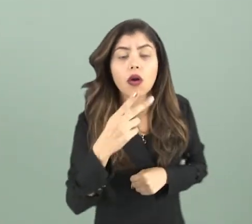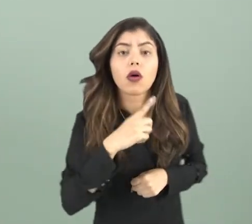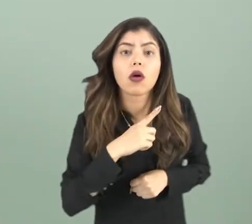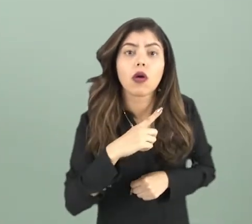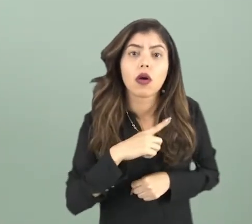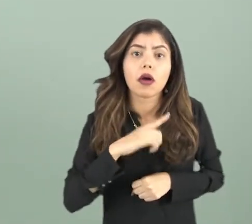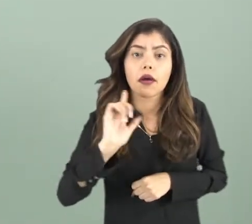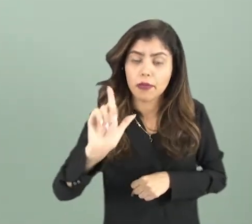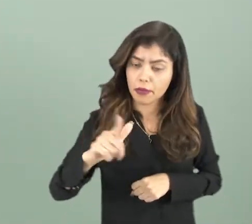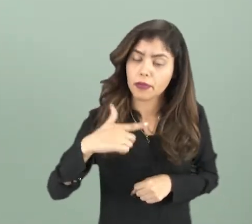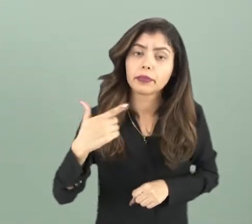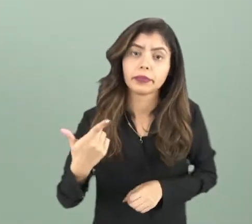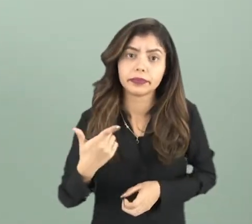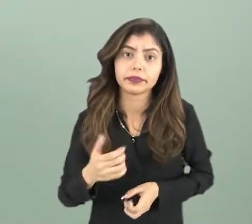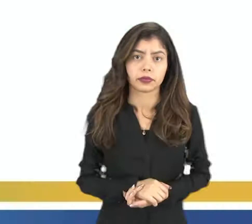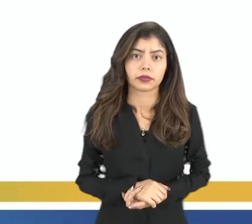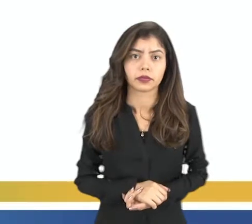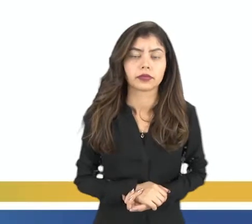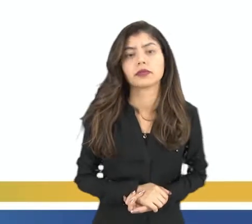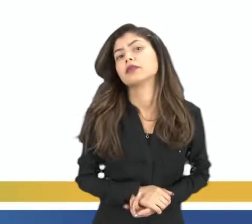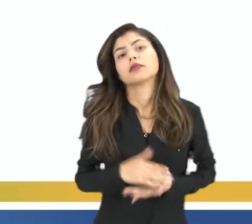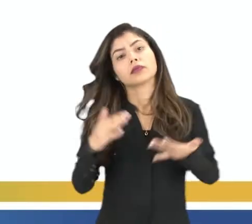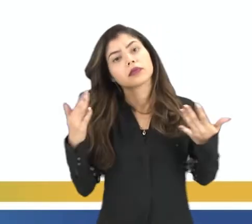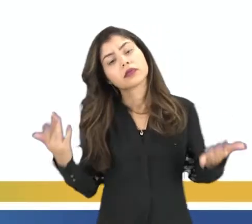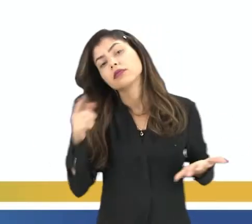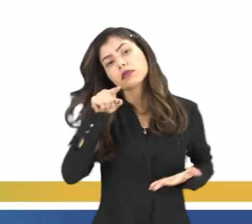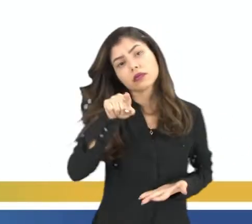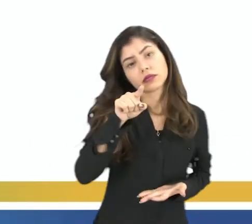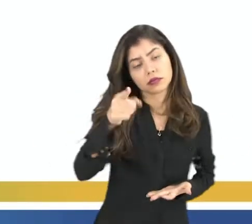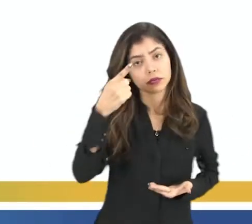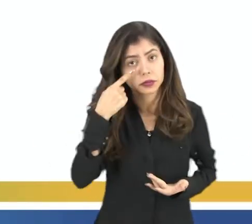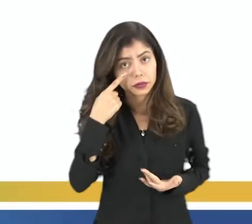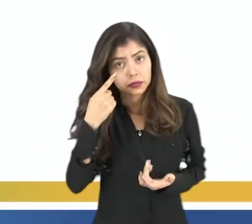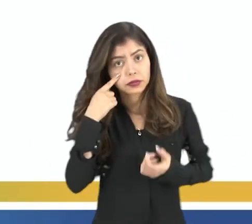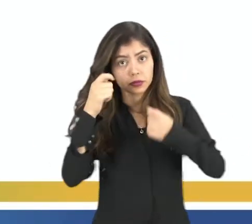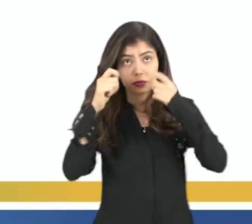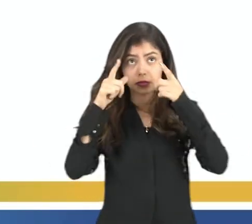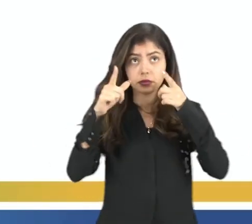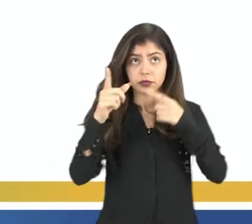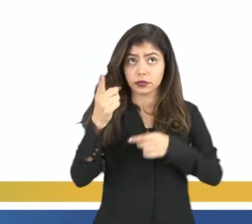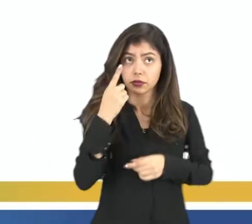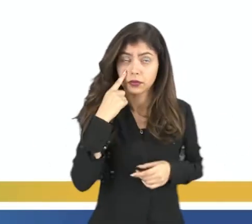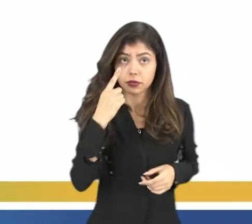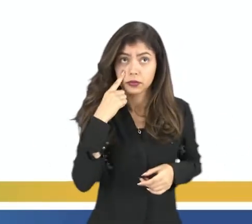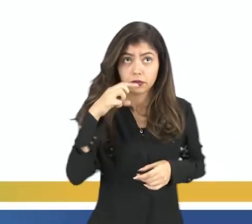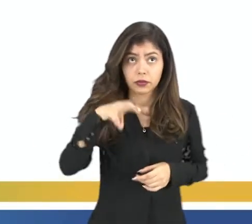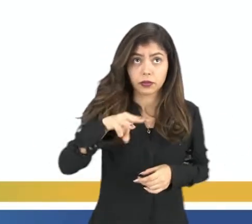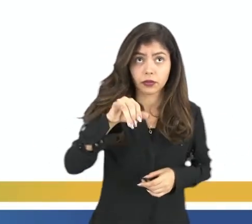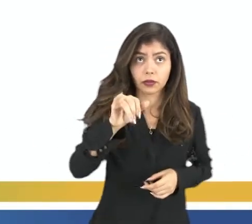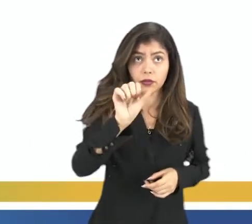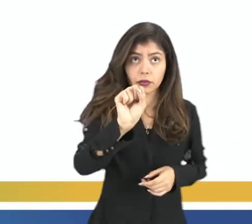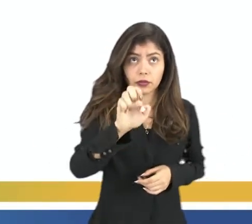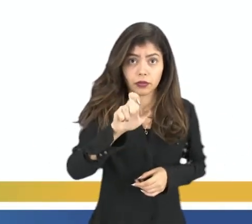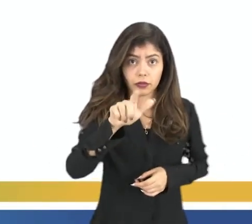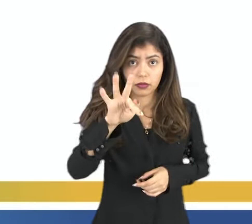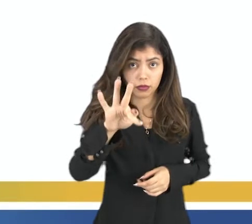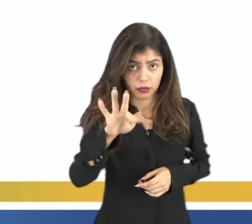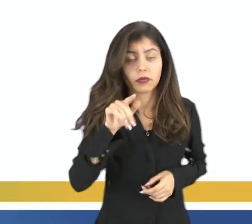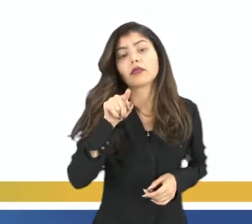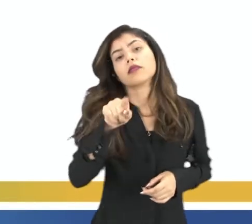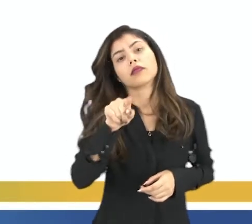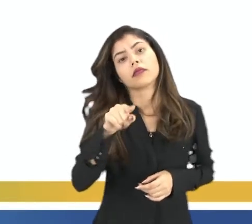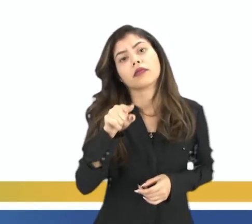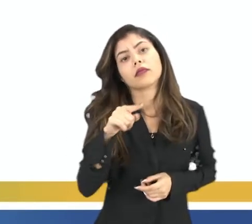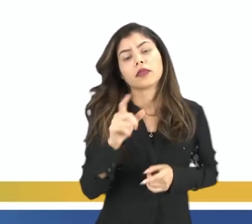dando uma ênfase no objeto, ok? Então, se você observar, veja bem, o myself, aí